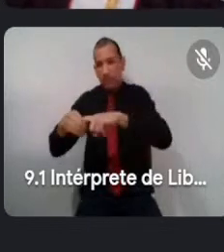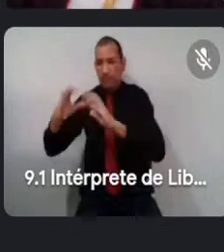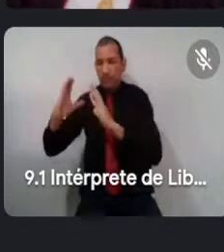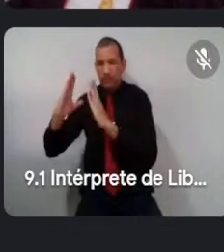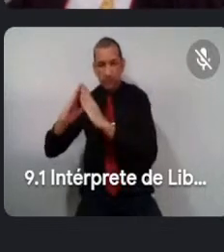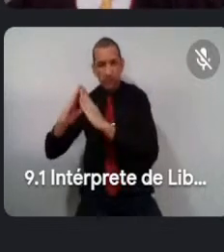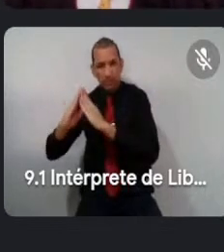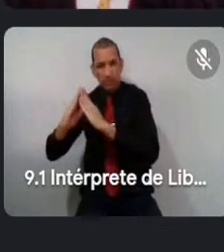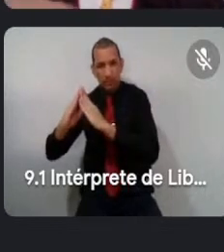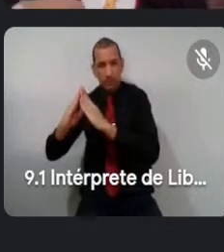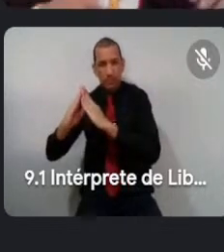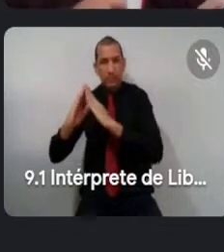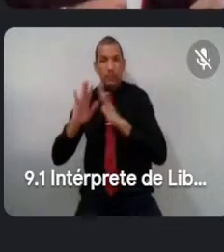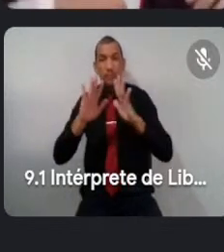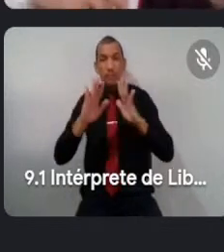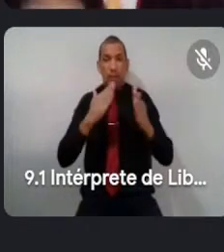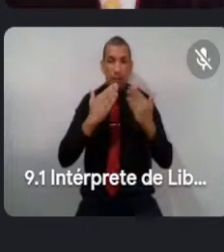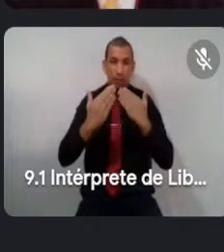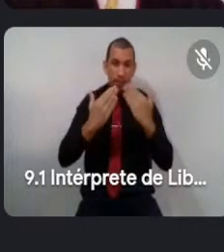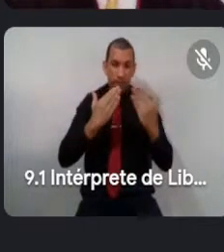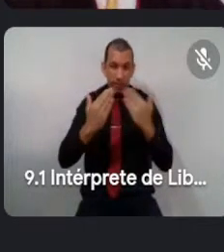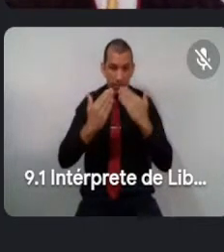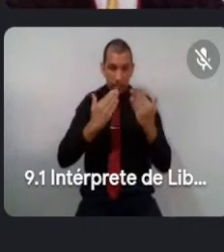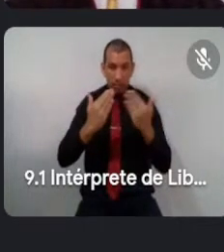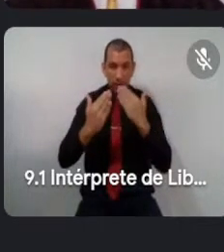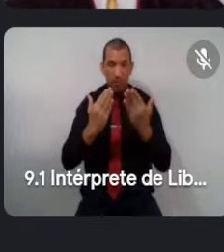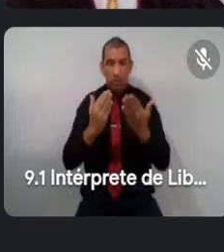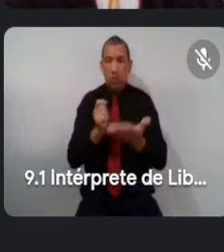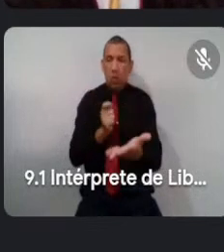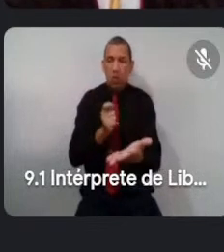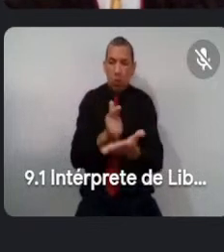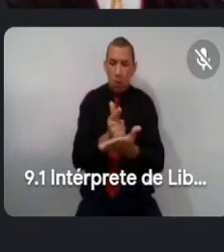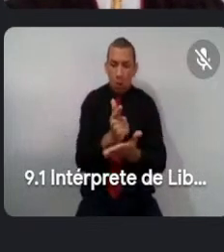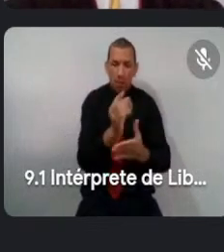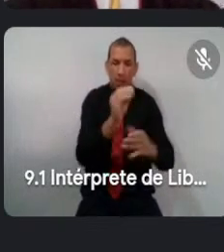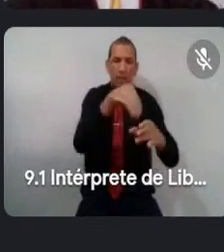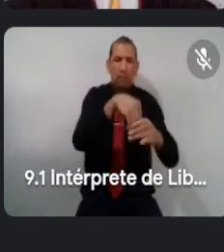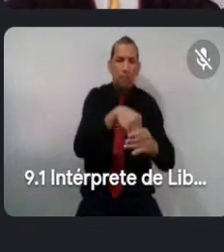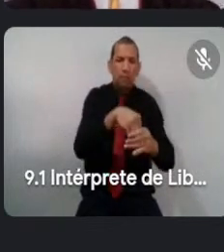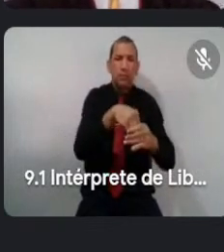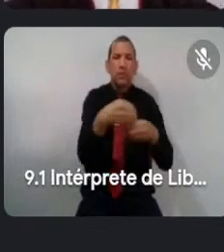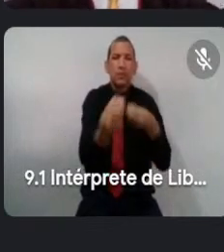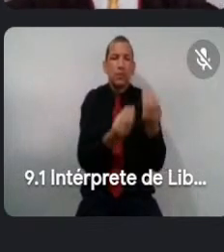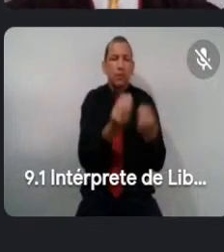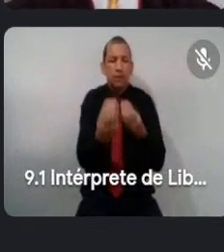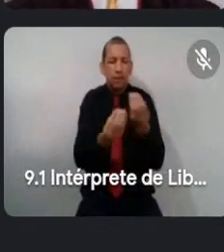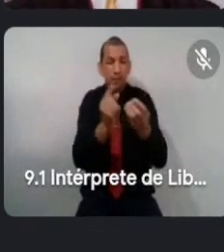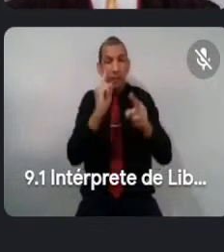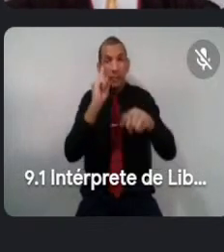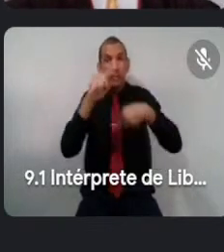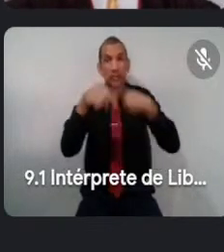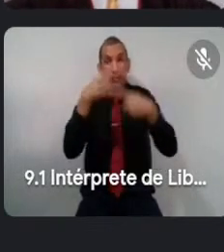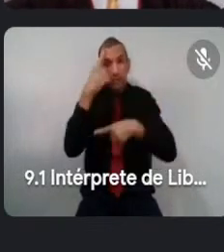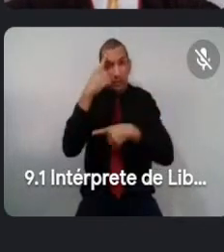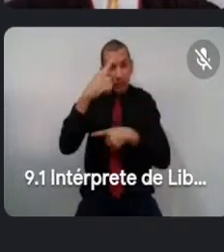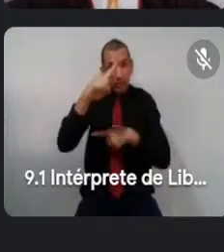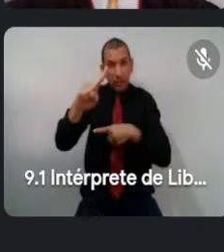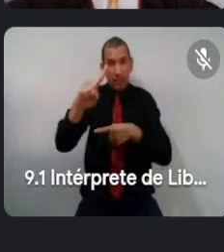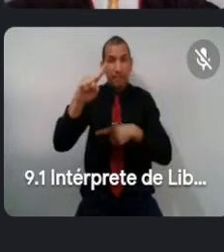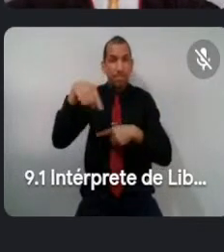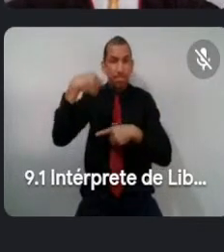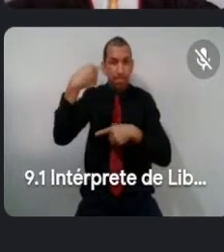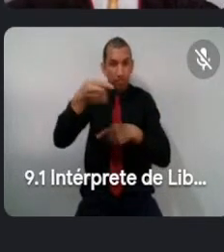casa e essa conversa de compra de voto surgiu é dias depois das eleições